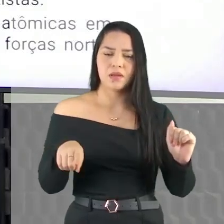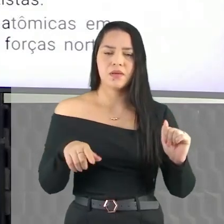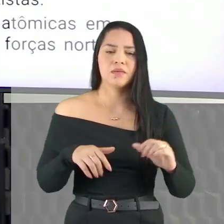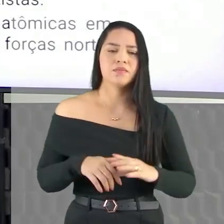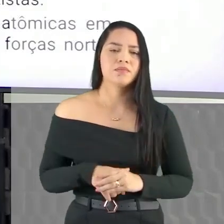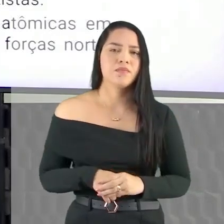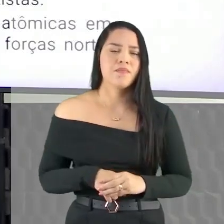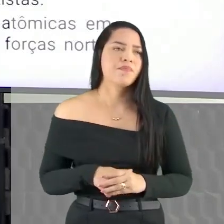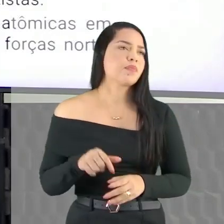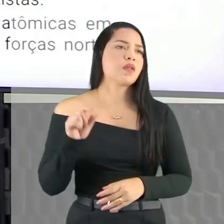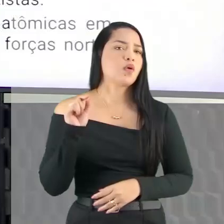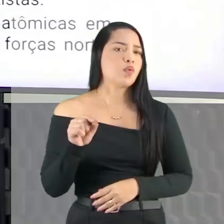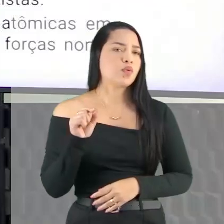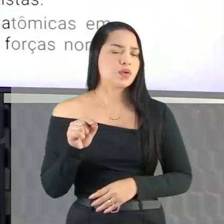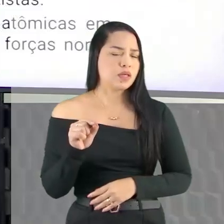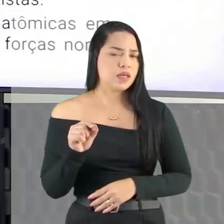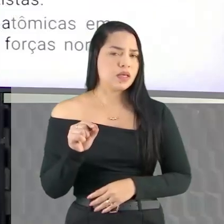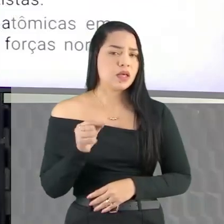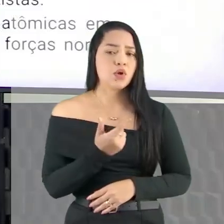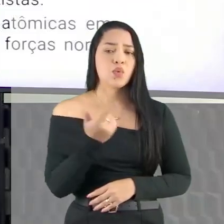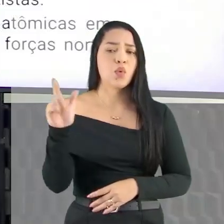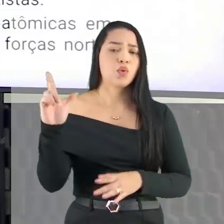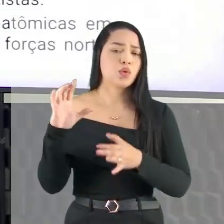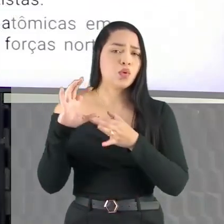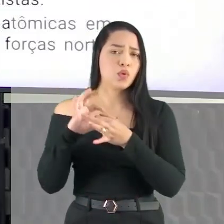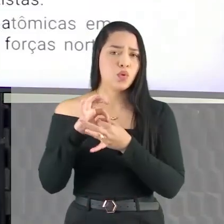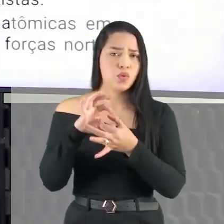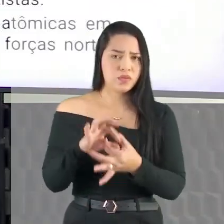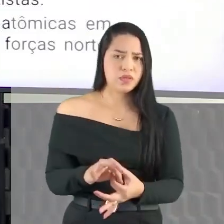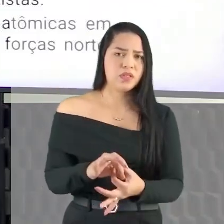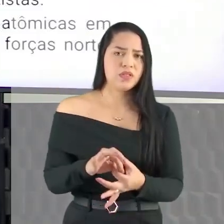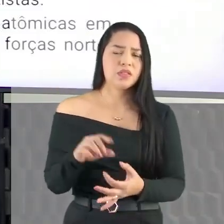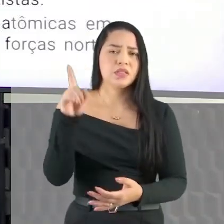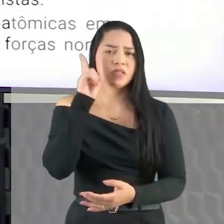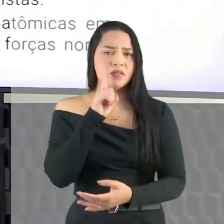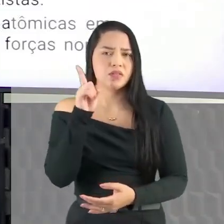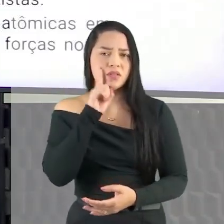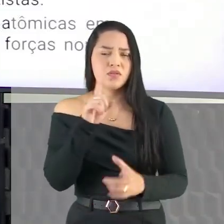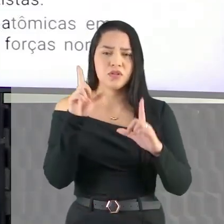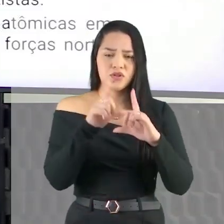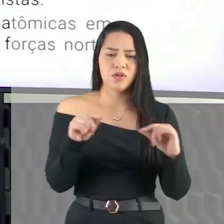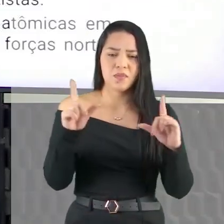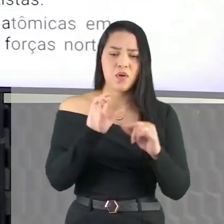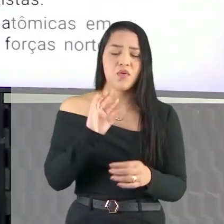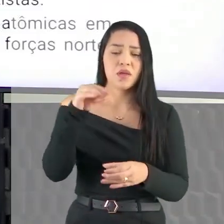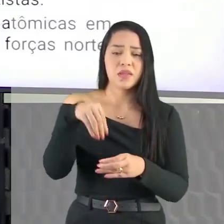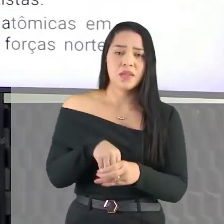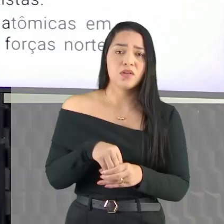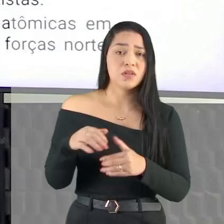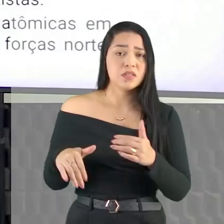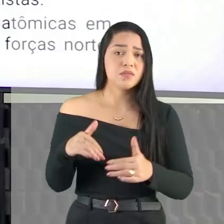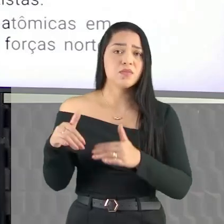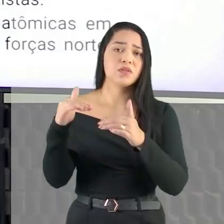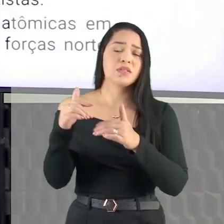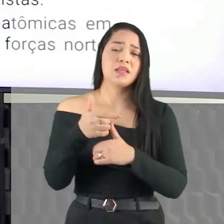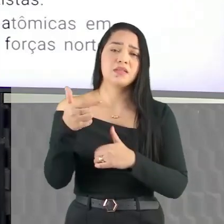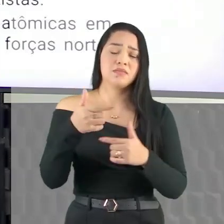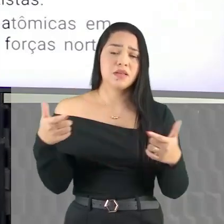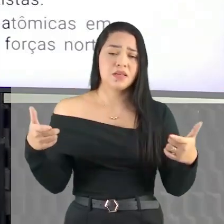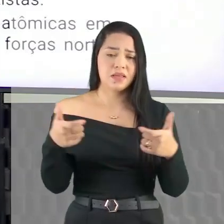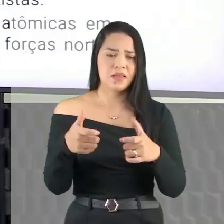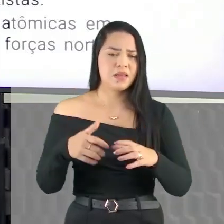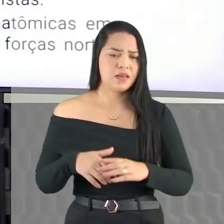Pearl Harbor, que é um outro contexto entre Estados Unidos e Japão dentro desse processo da Segunda